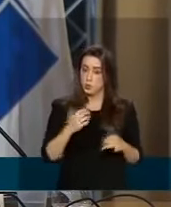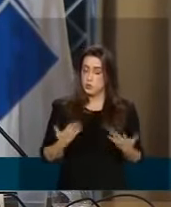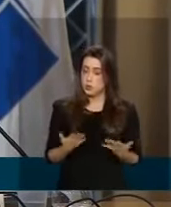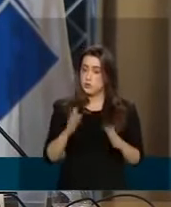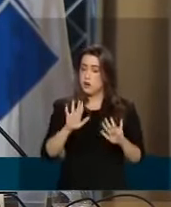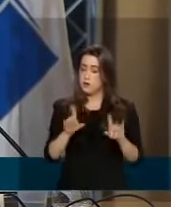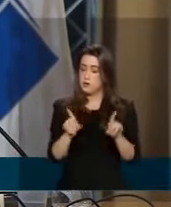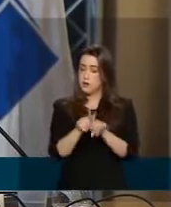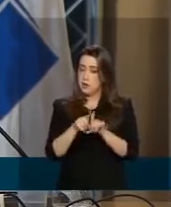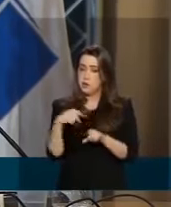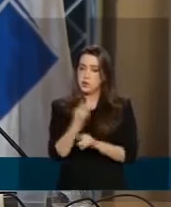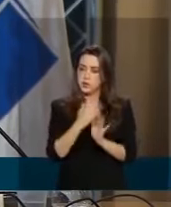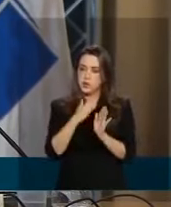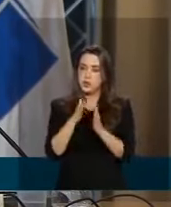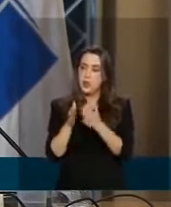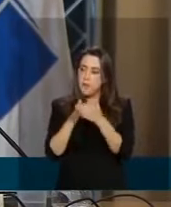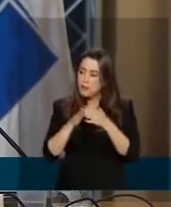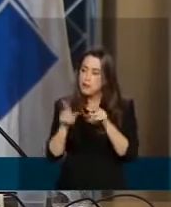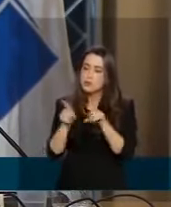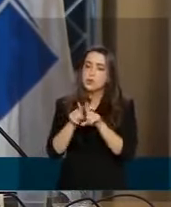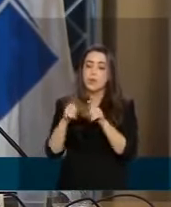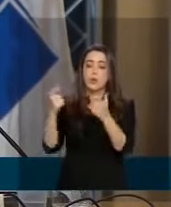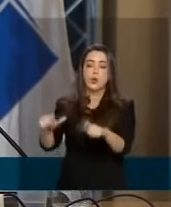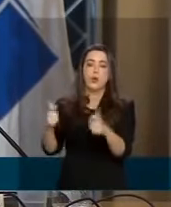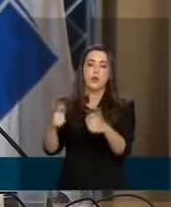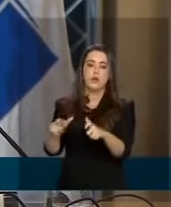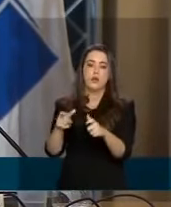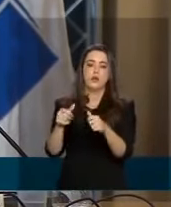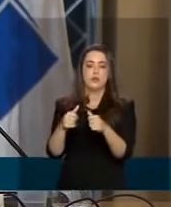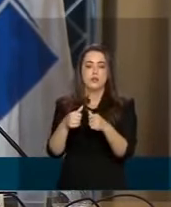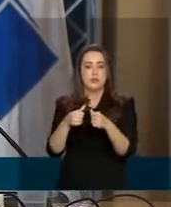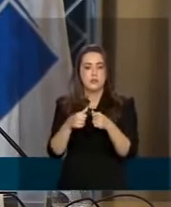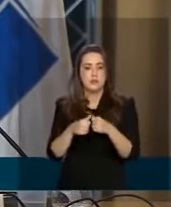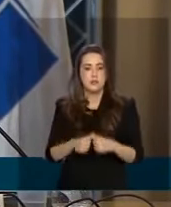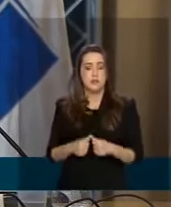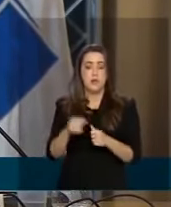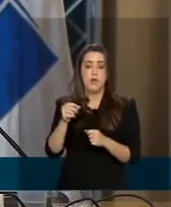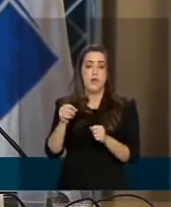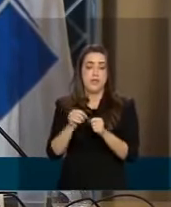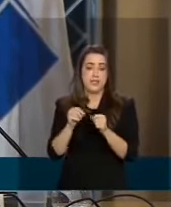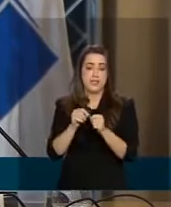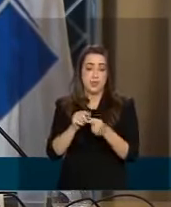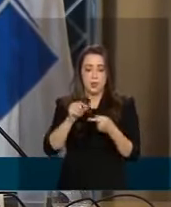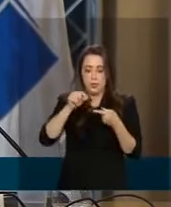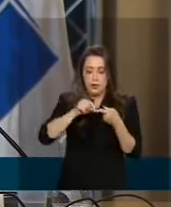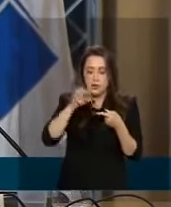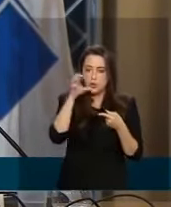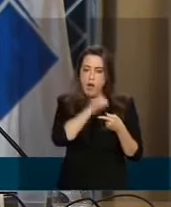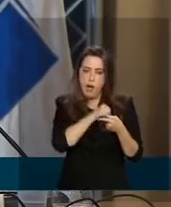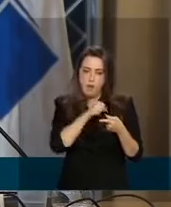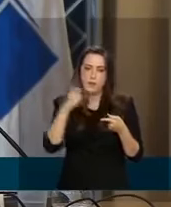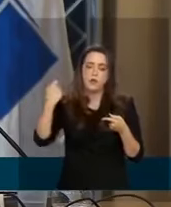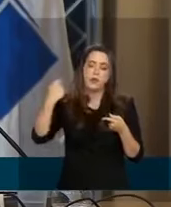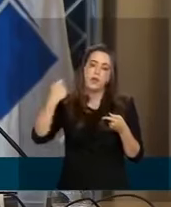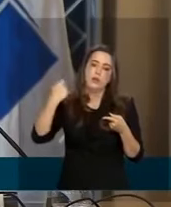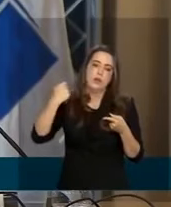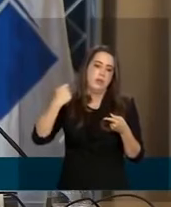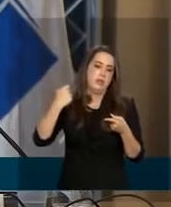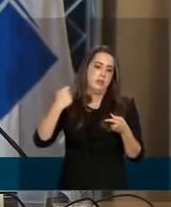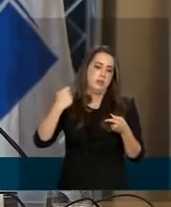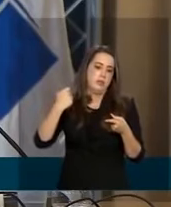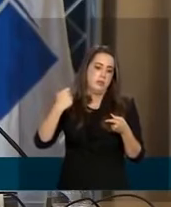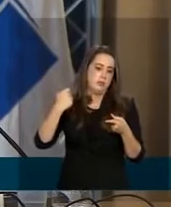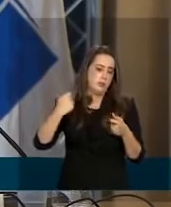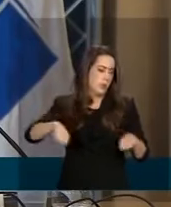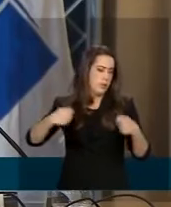gente sempre solicita que aqueles locais que estão realizando testes rápidos e que necessariamente